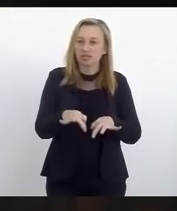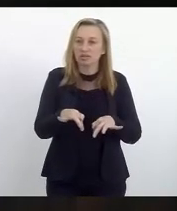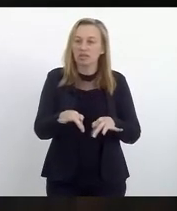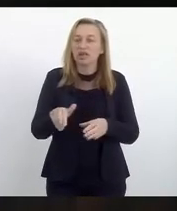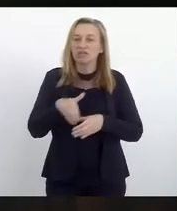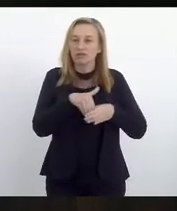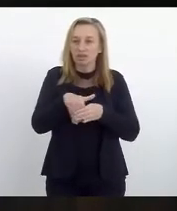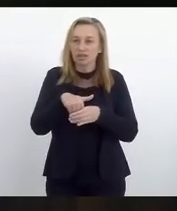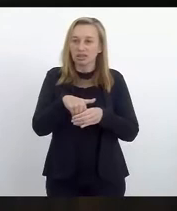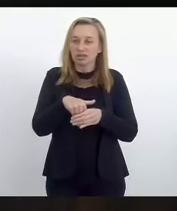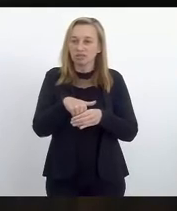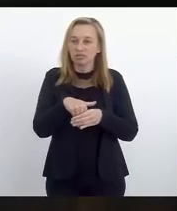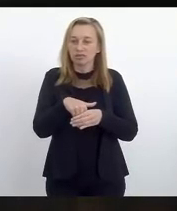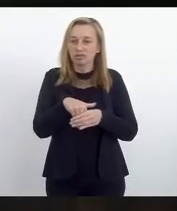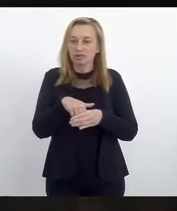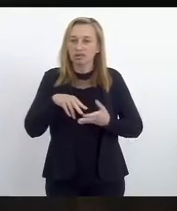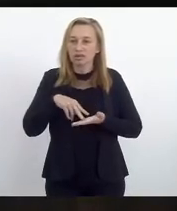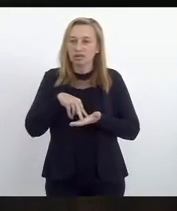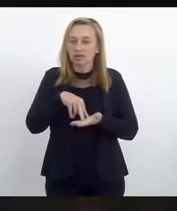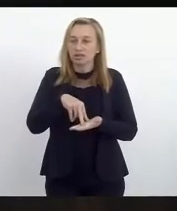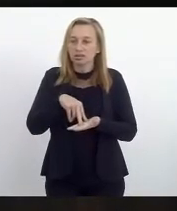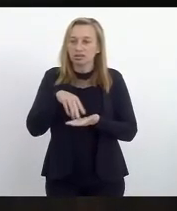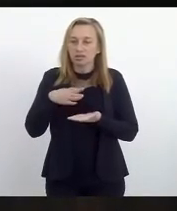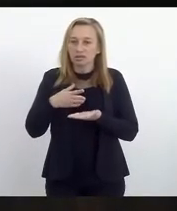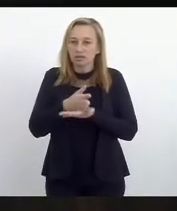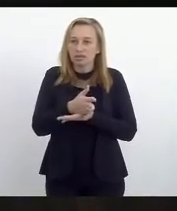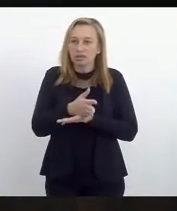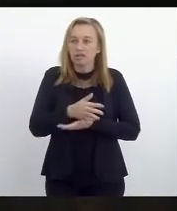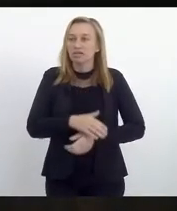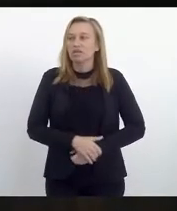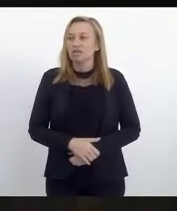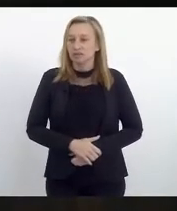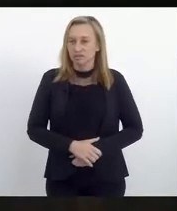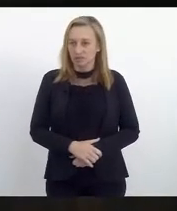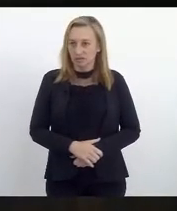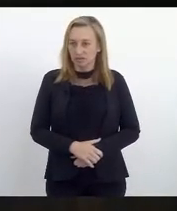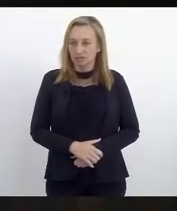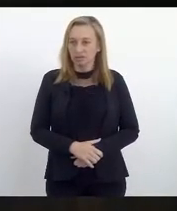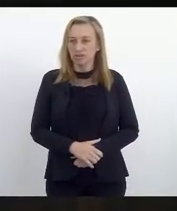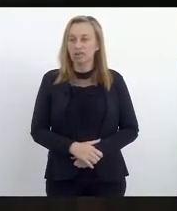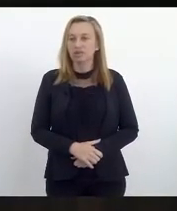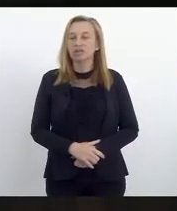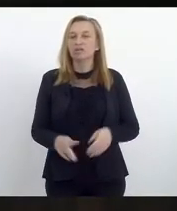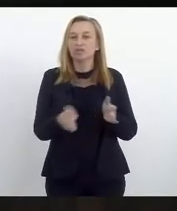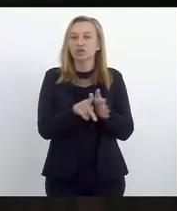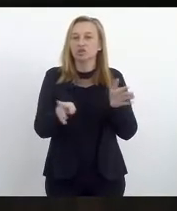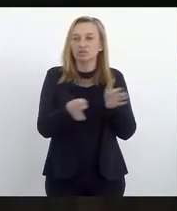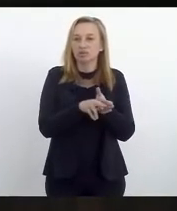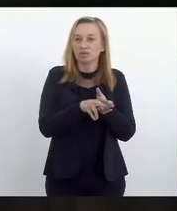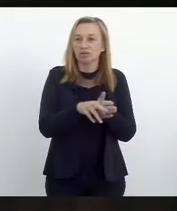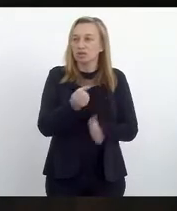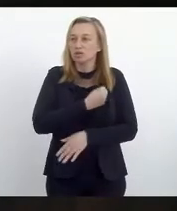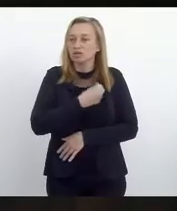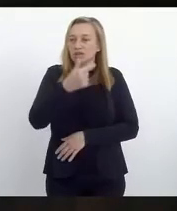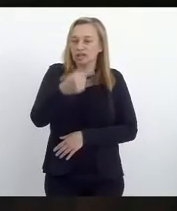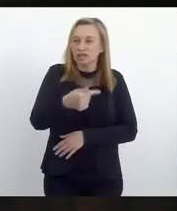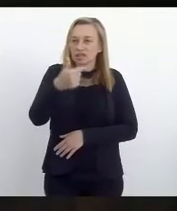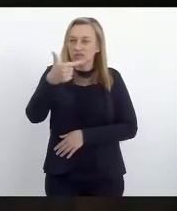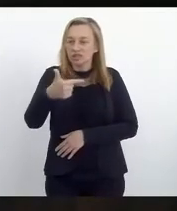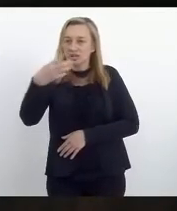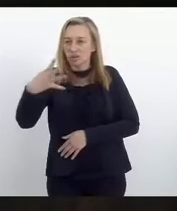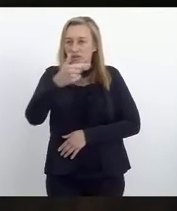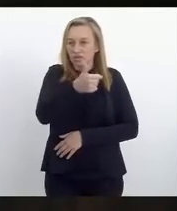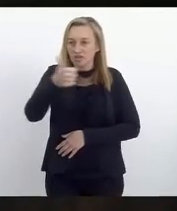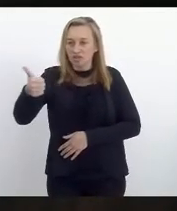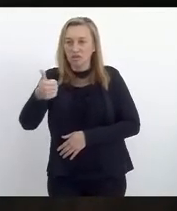discussão. Em votação, os senhores que aprovam, permaneçam como estão. Aprovado, vai à promulgação. Projeto de resolução número